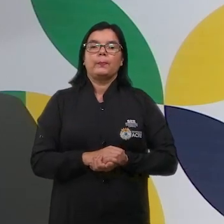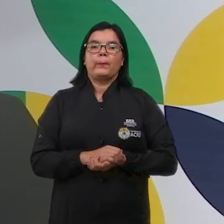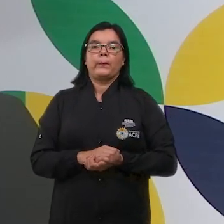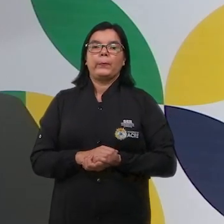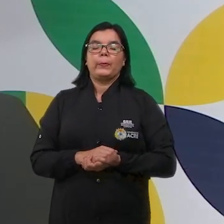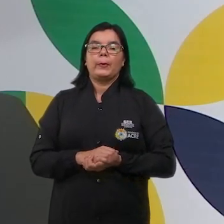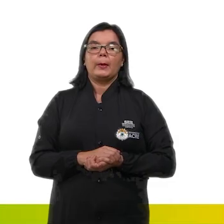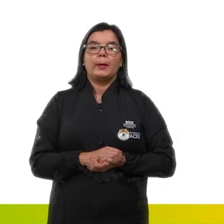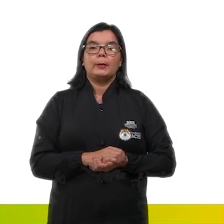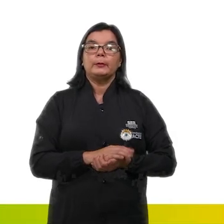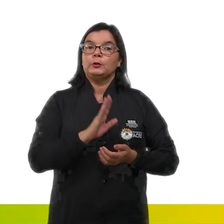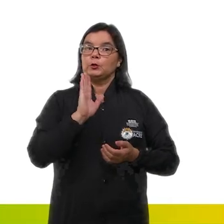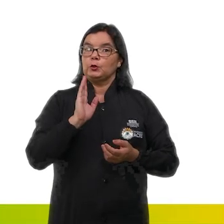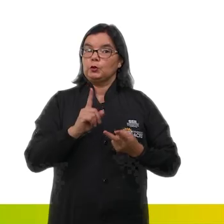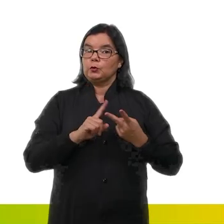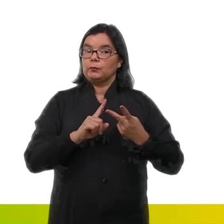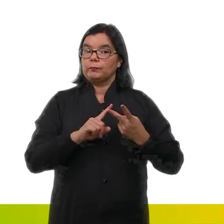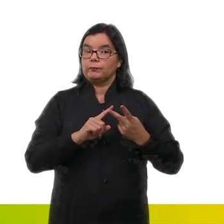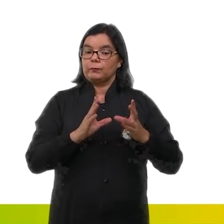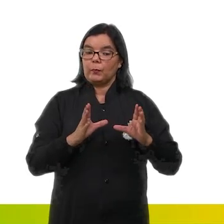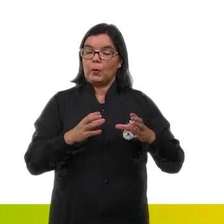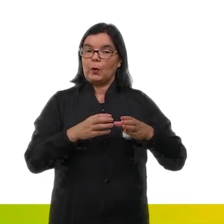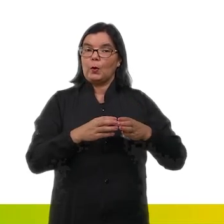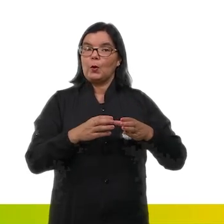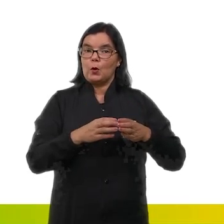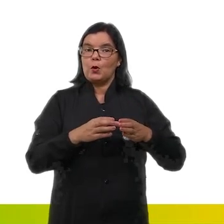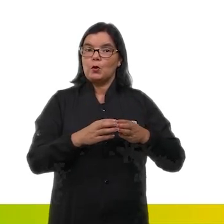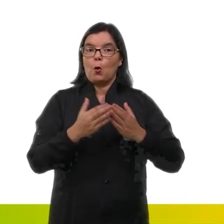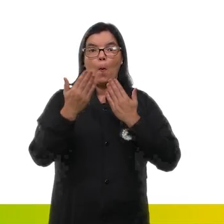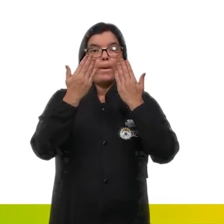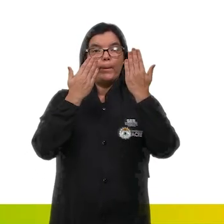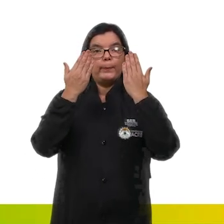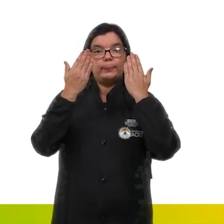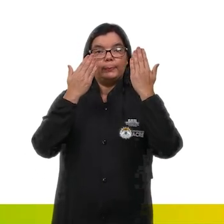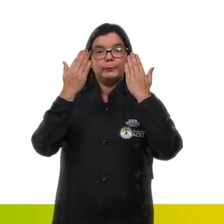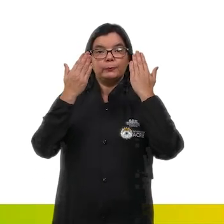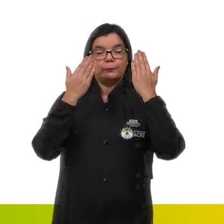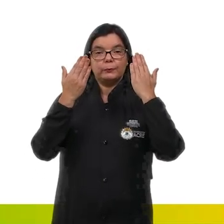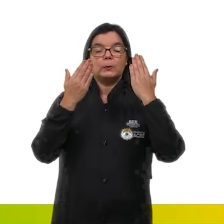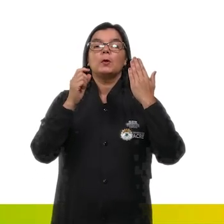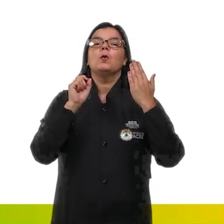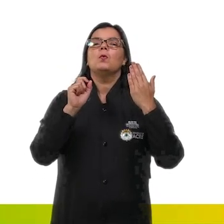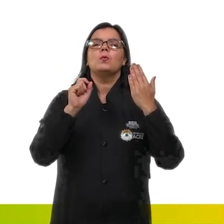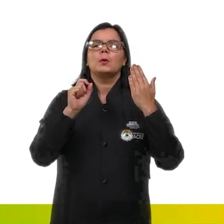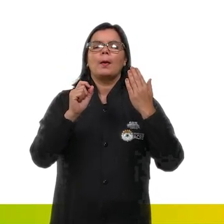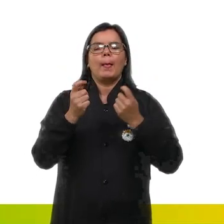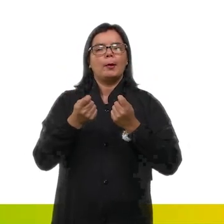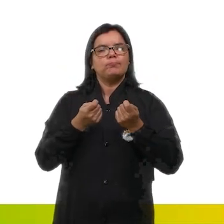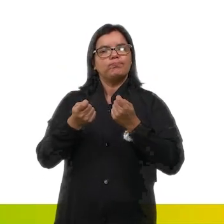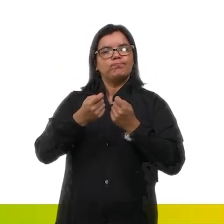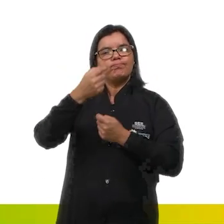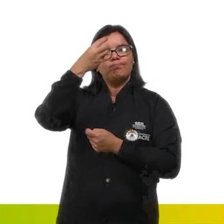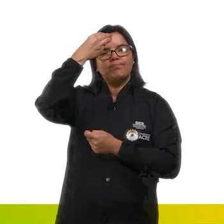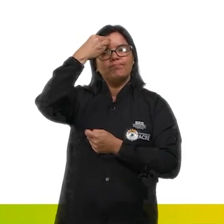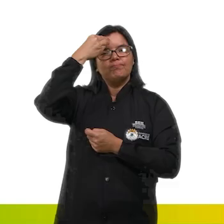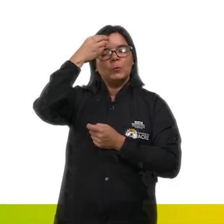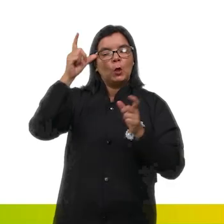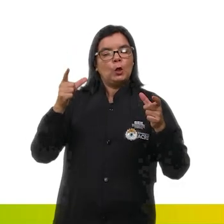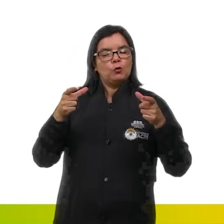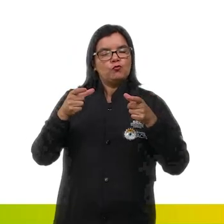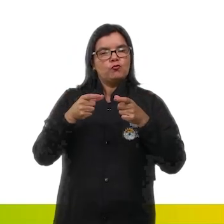tá bom? Já na outra categoria aqui, temos o psicológico, que serve para controlar a mente,